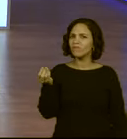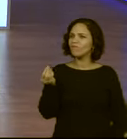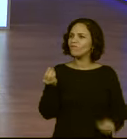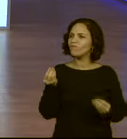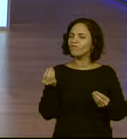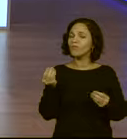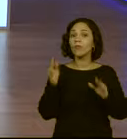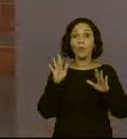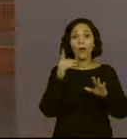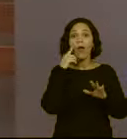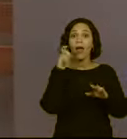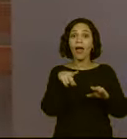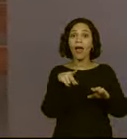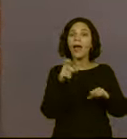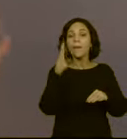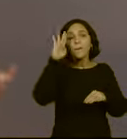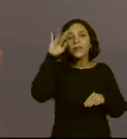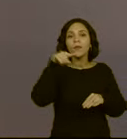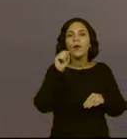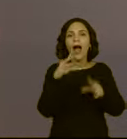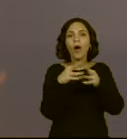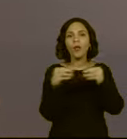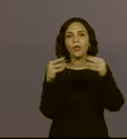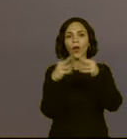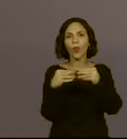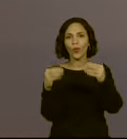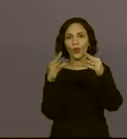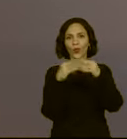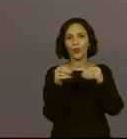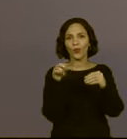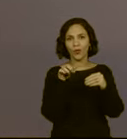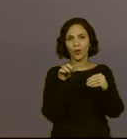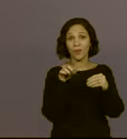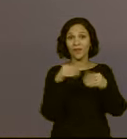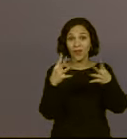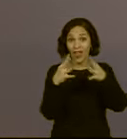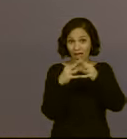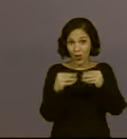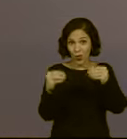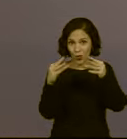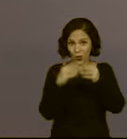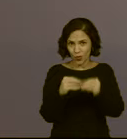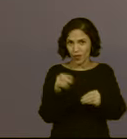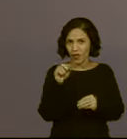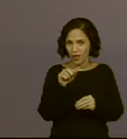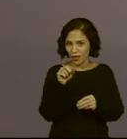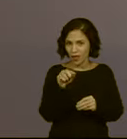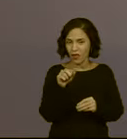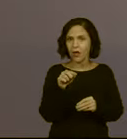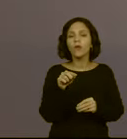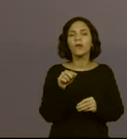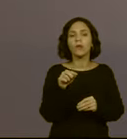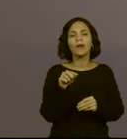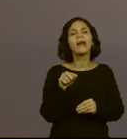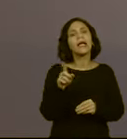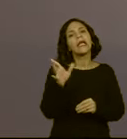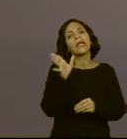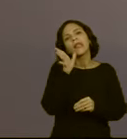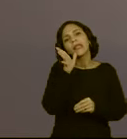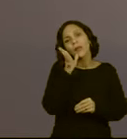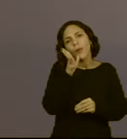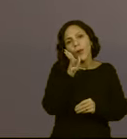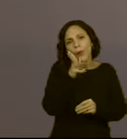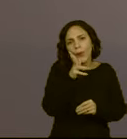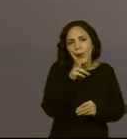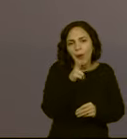a calça jeans é feita de principalmente de algodão e o algodão Ele demora um certo